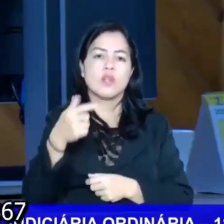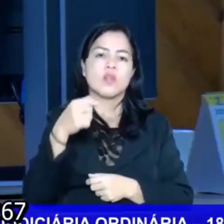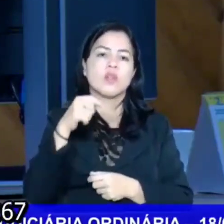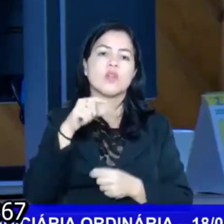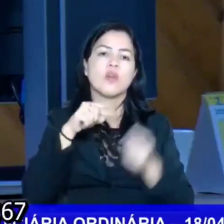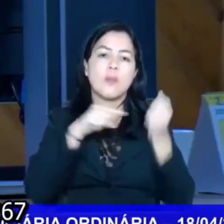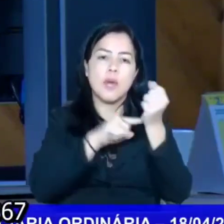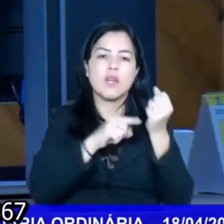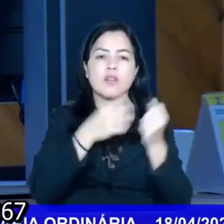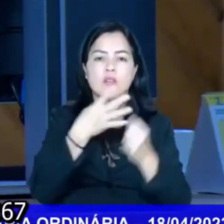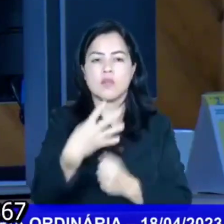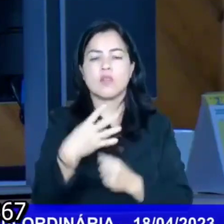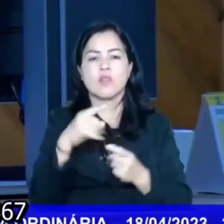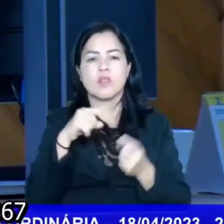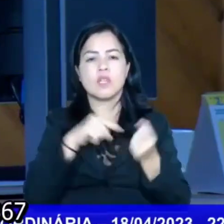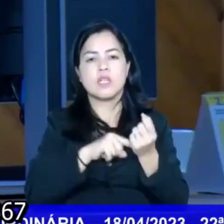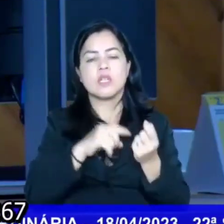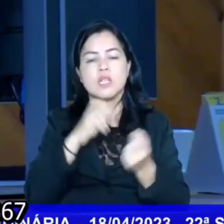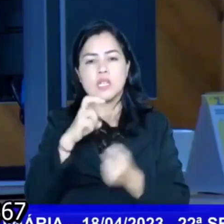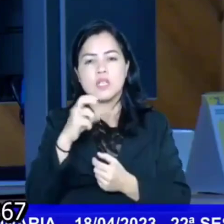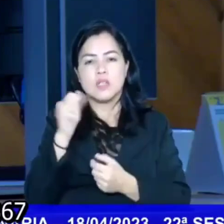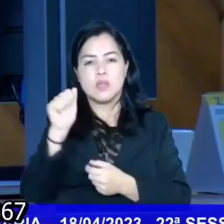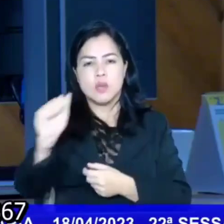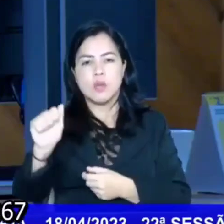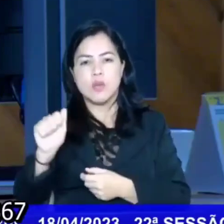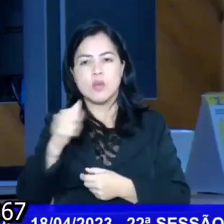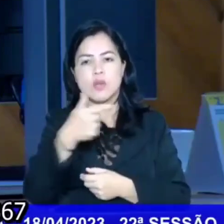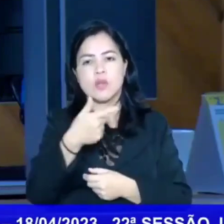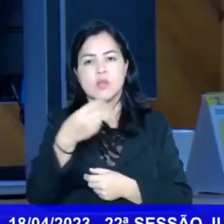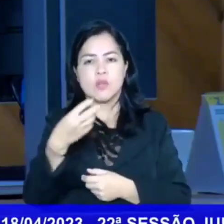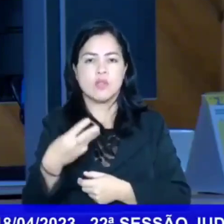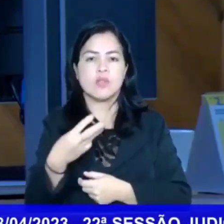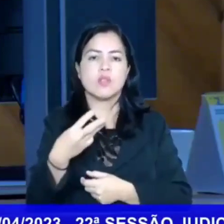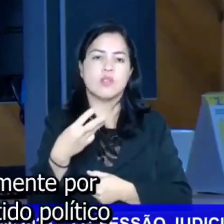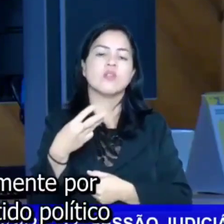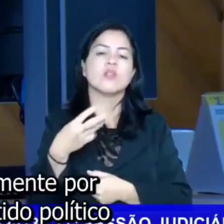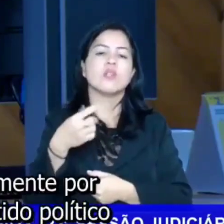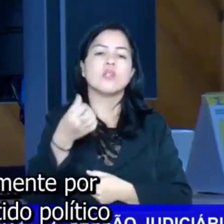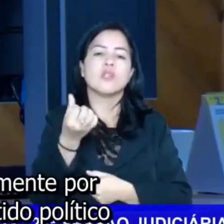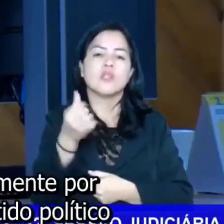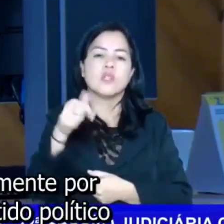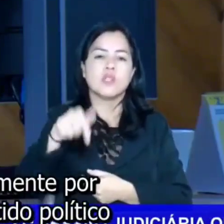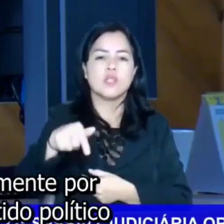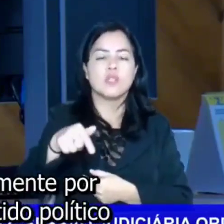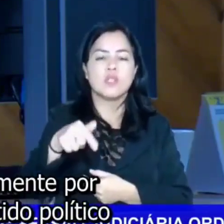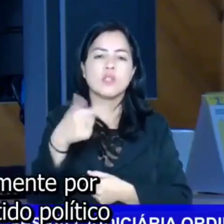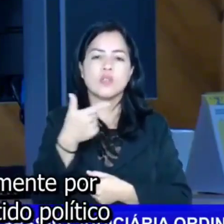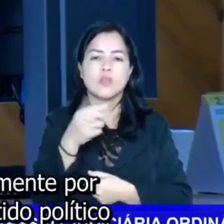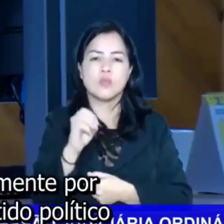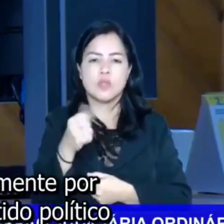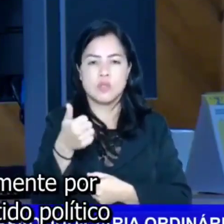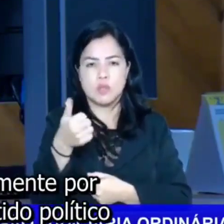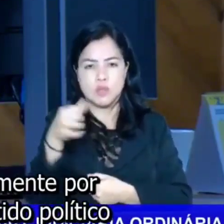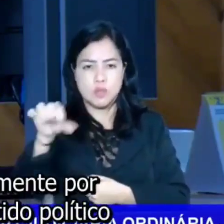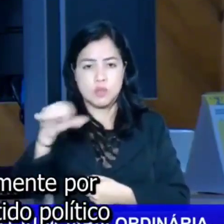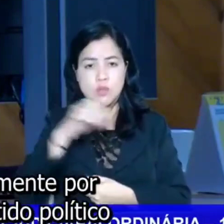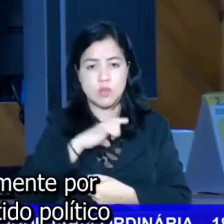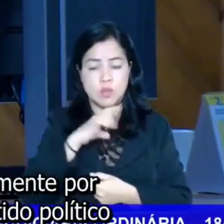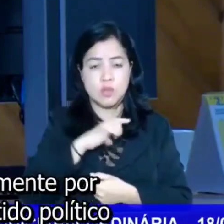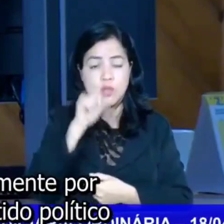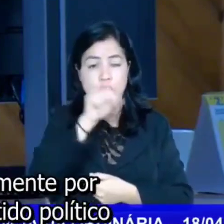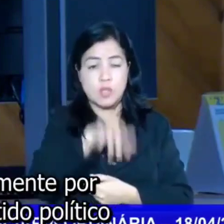4 e 5A da resolução TSE nº 2367, de 2019, são aferidos em